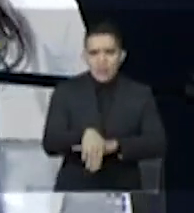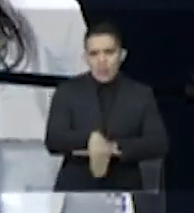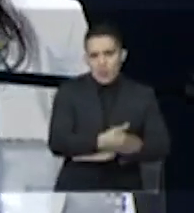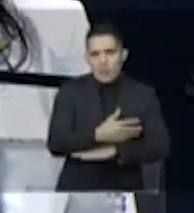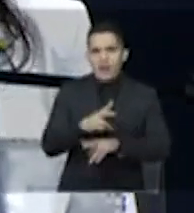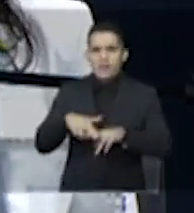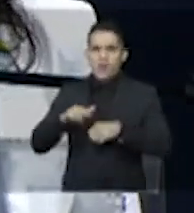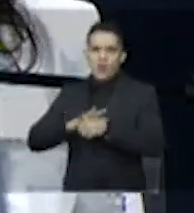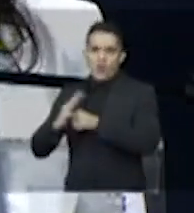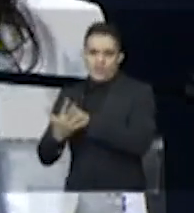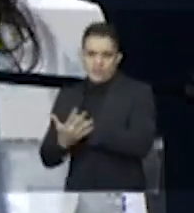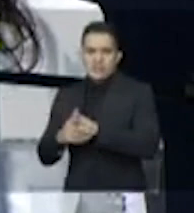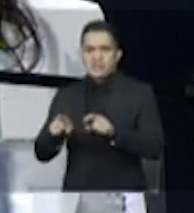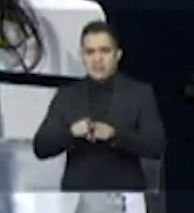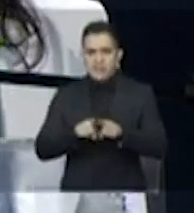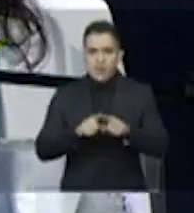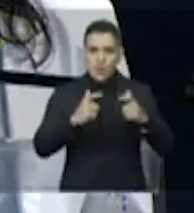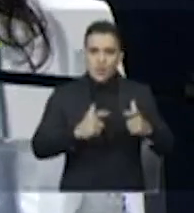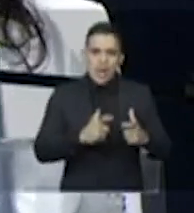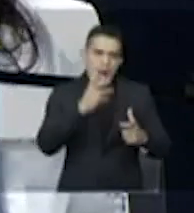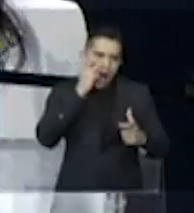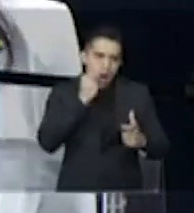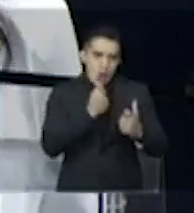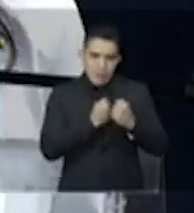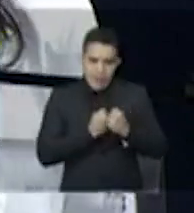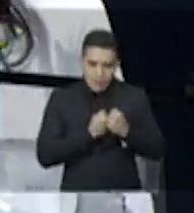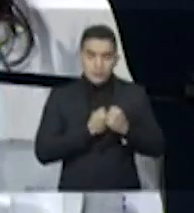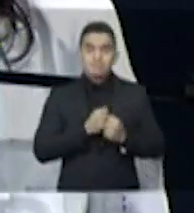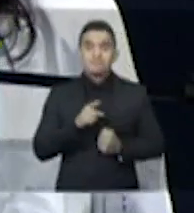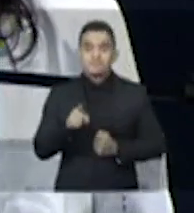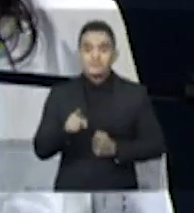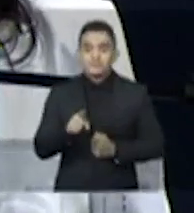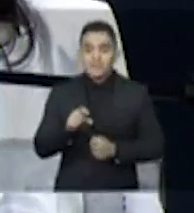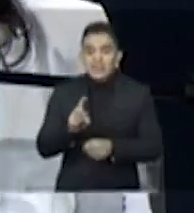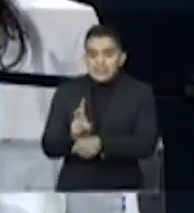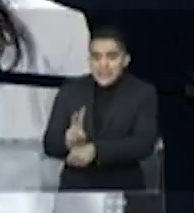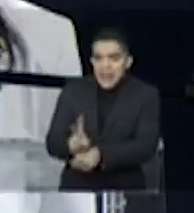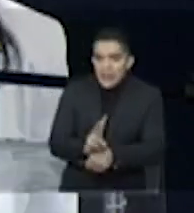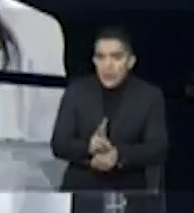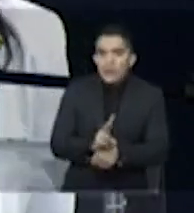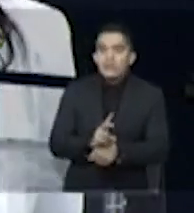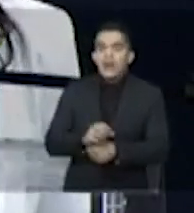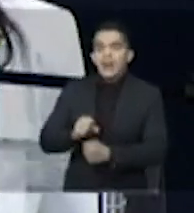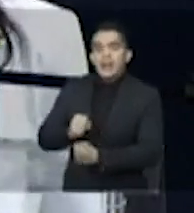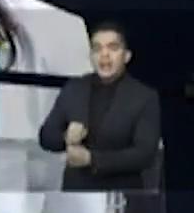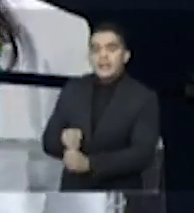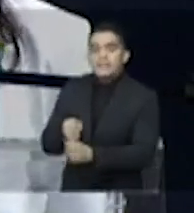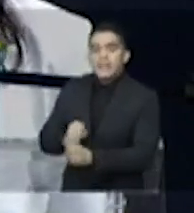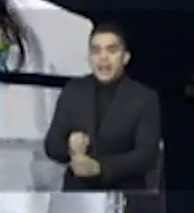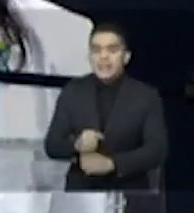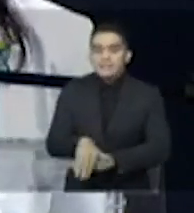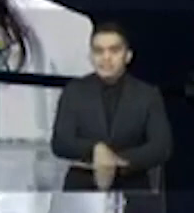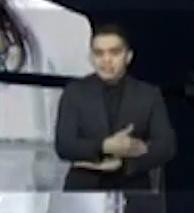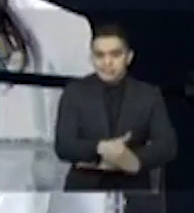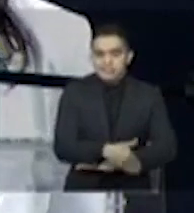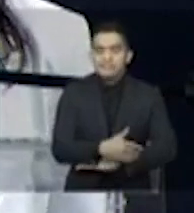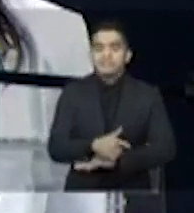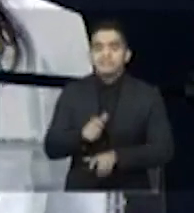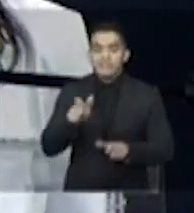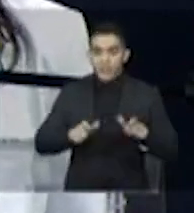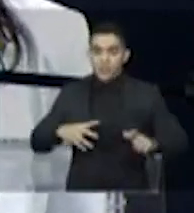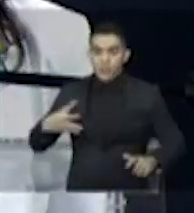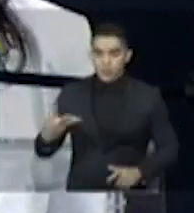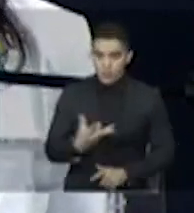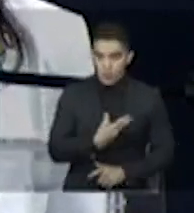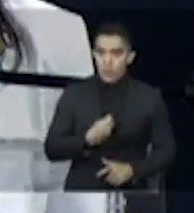e das vagas de acolhimento. A zeladoria, ela se insere no serviço público de limpeza urbana e seus usuários devem ser todos